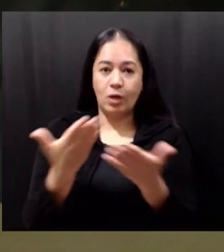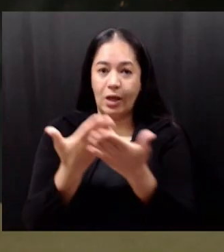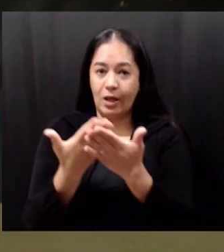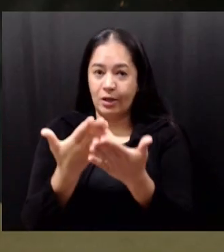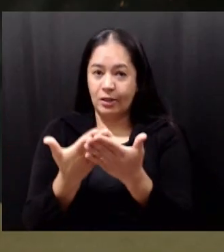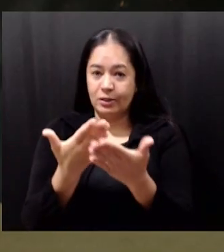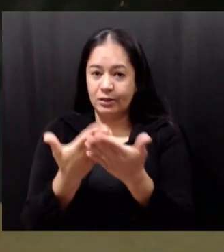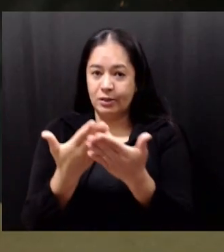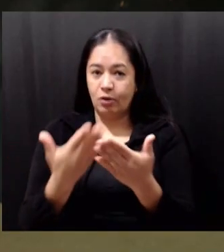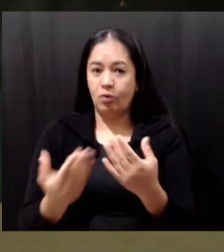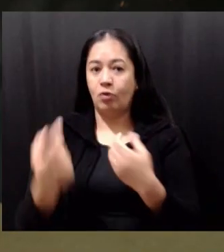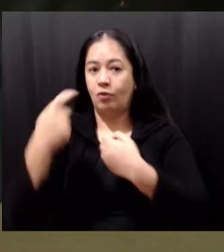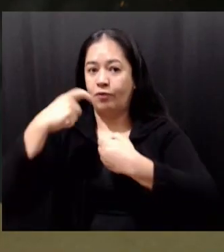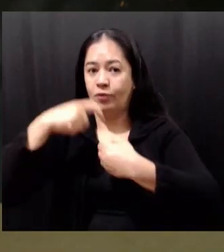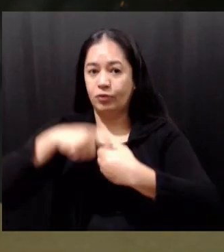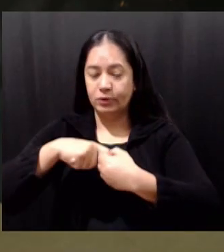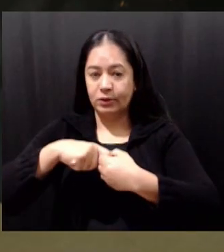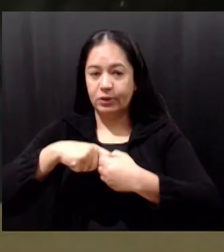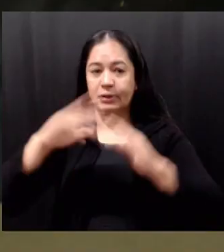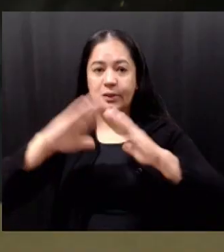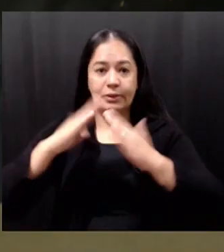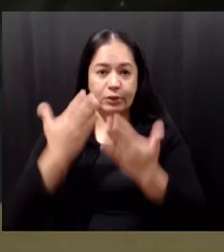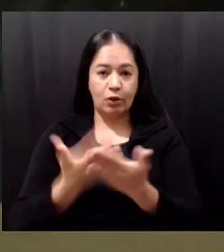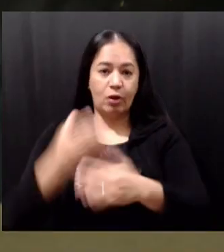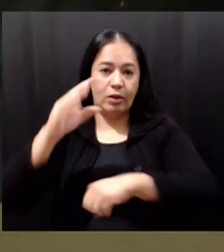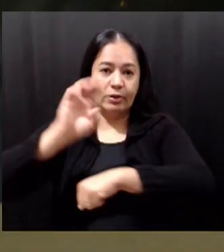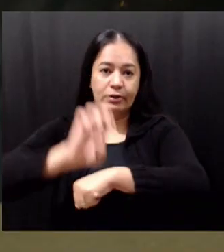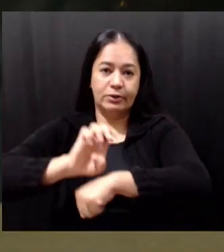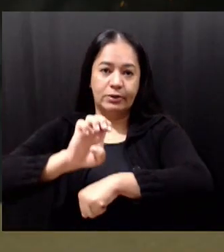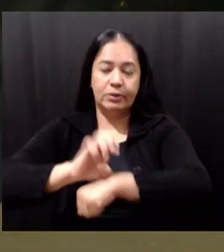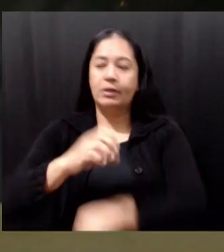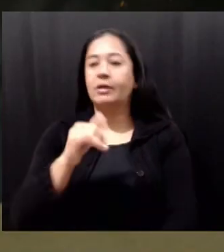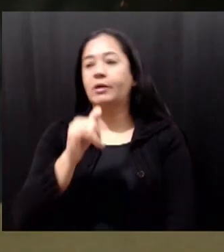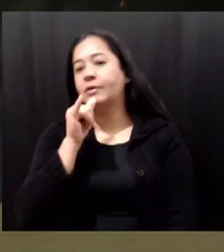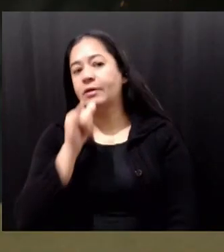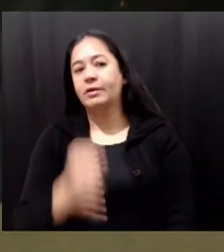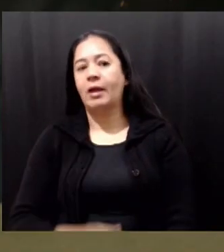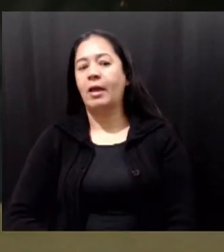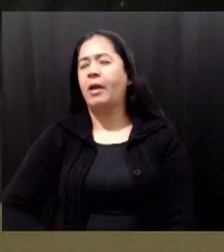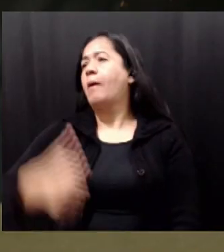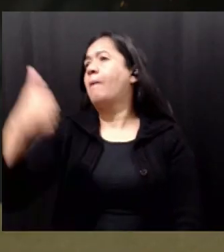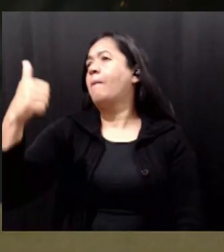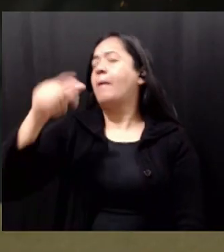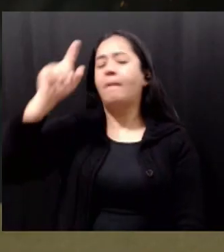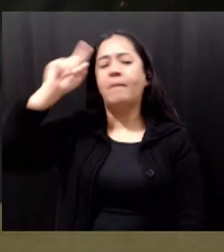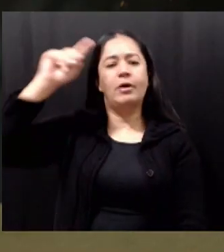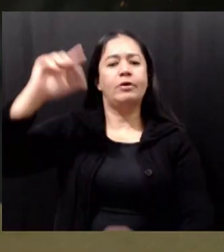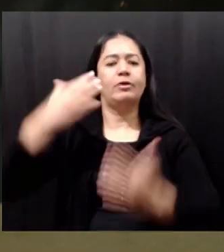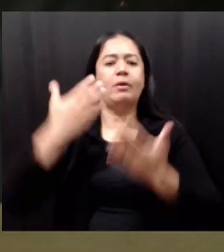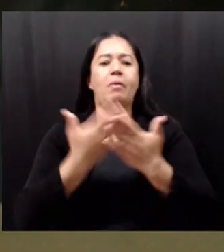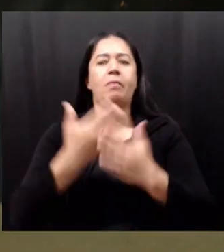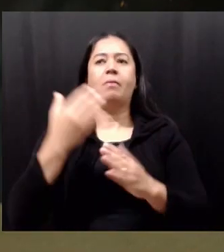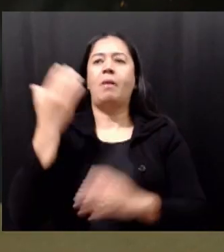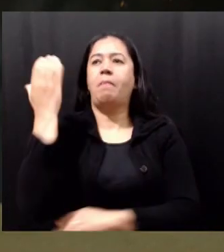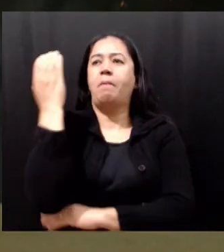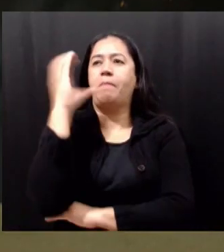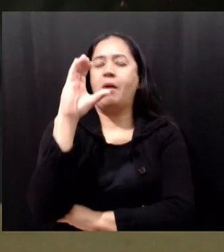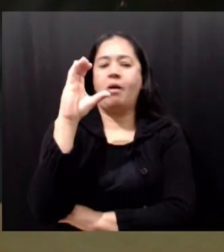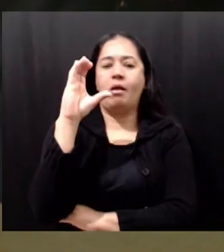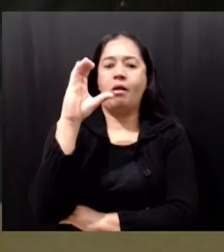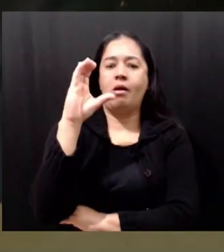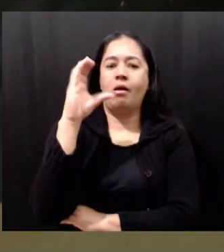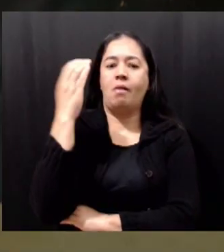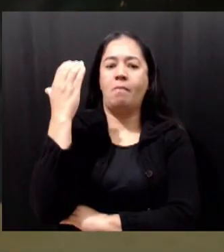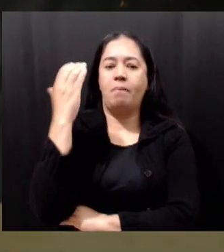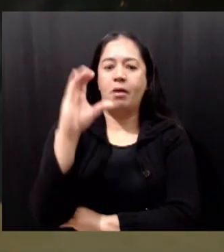escolas estaduais. Vamos dar um exemplo. Primeiro dia de aula, né? Daí posta a foto do filho, está